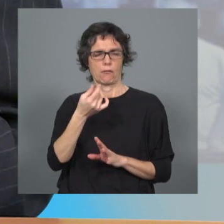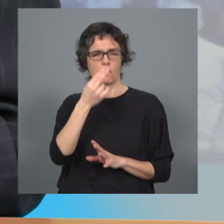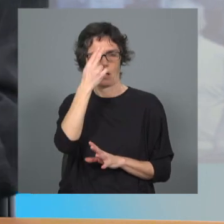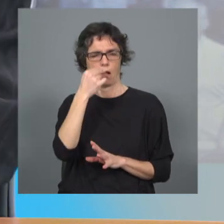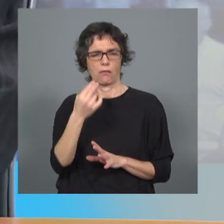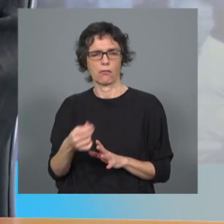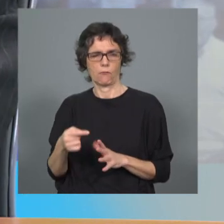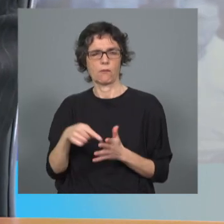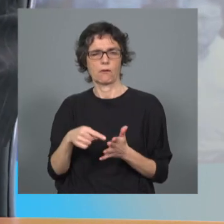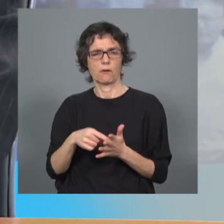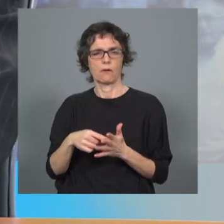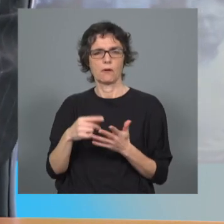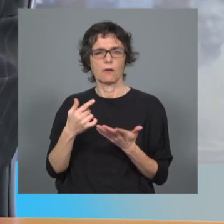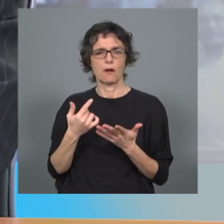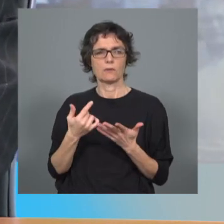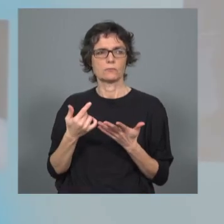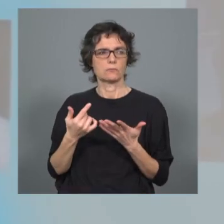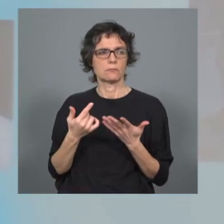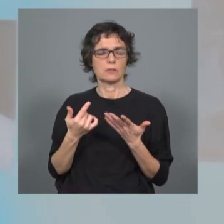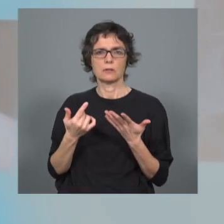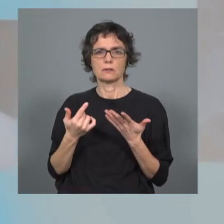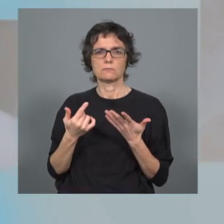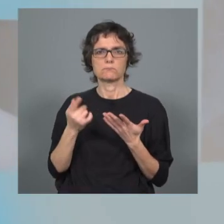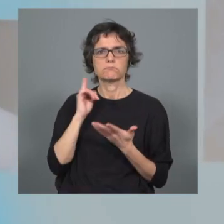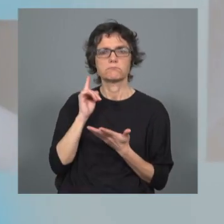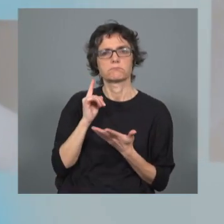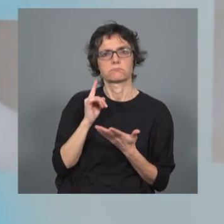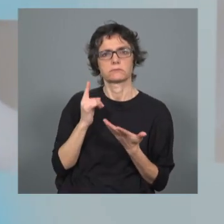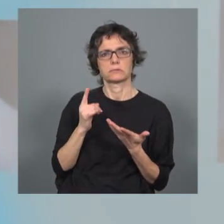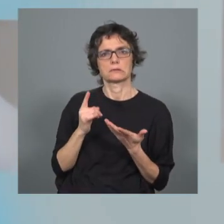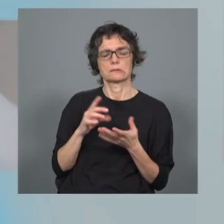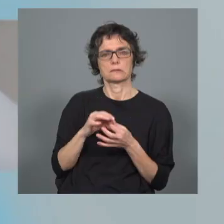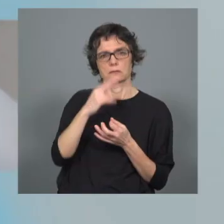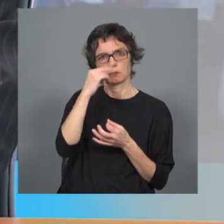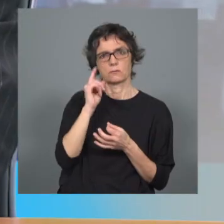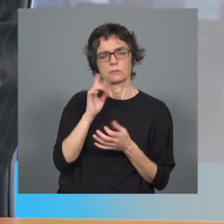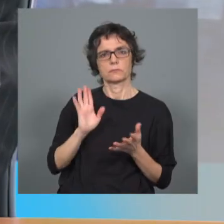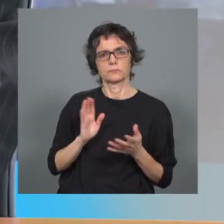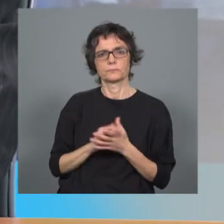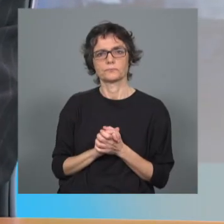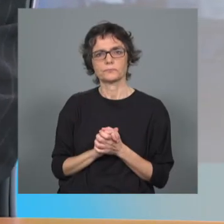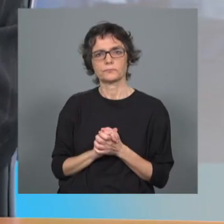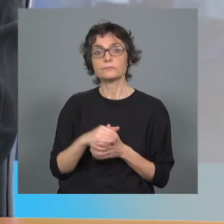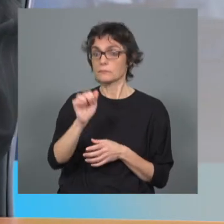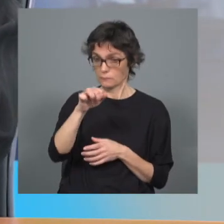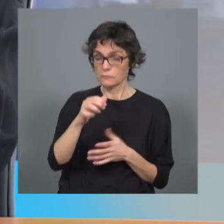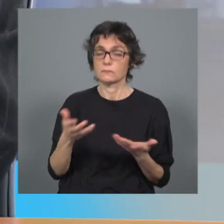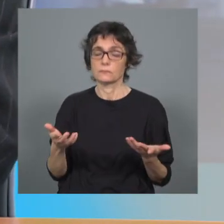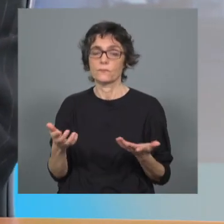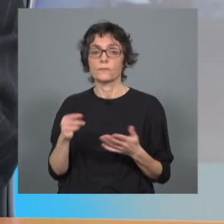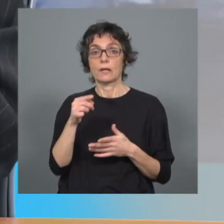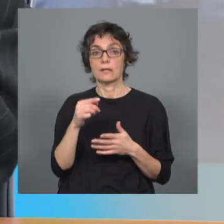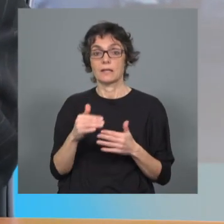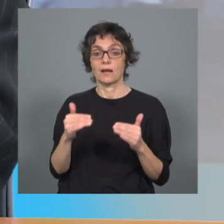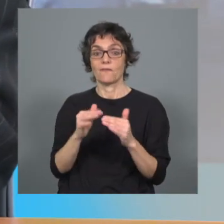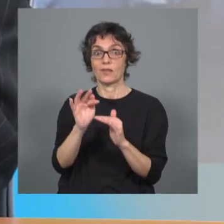grande no que significa este chegar à cidade de Jerusalém. Sim, este é a última etapa